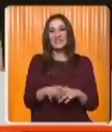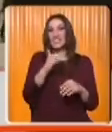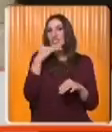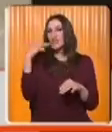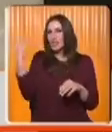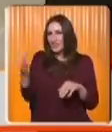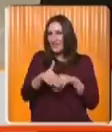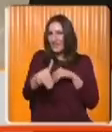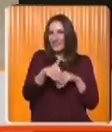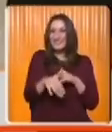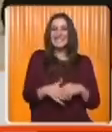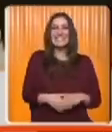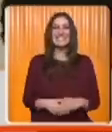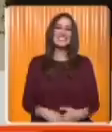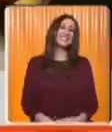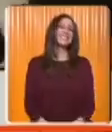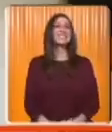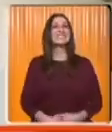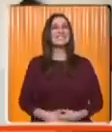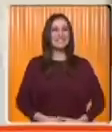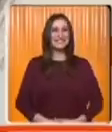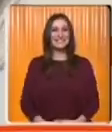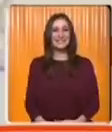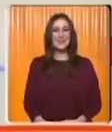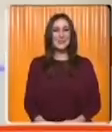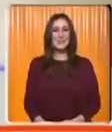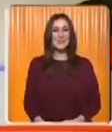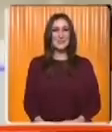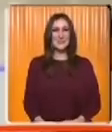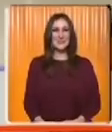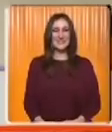ficar jeitosa. Ei!